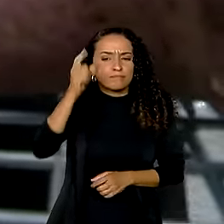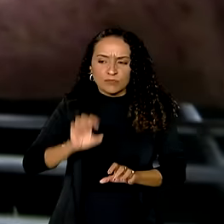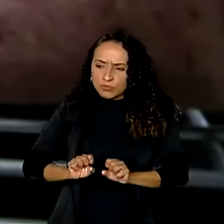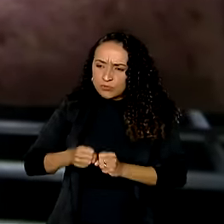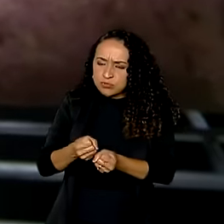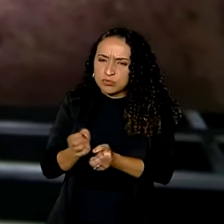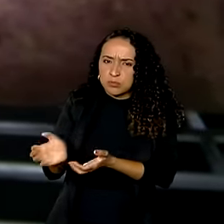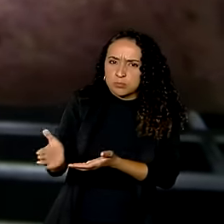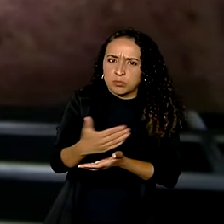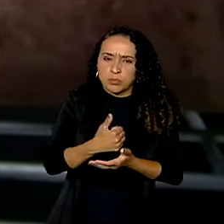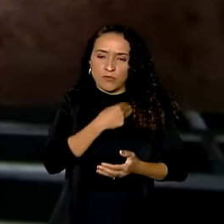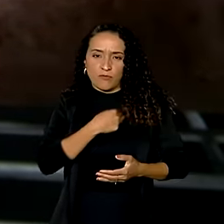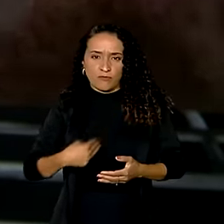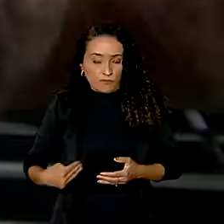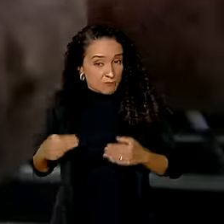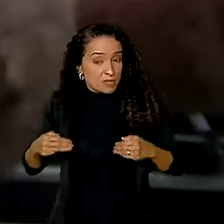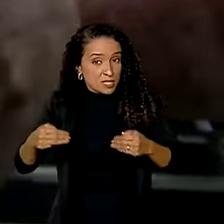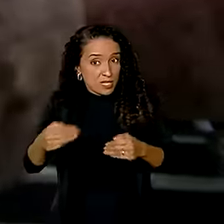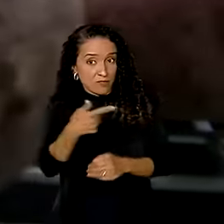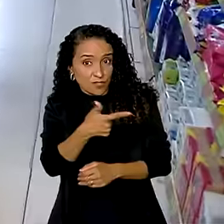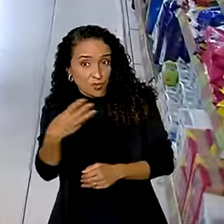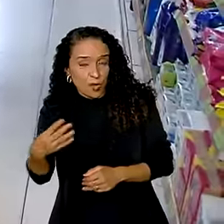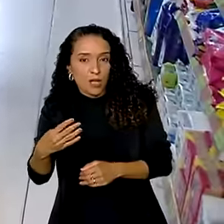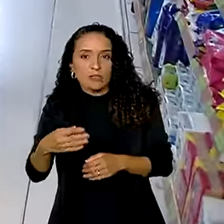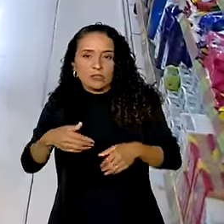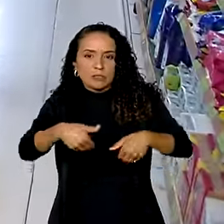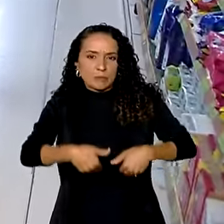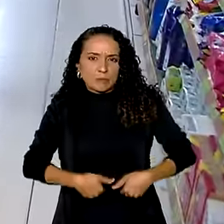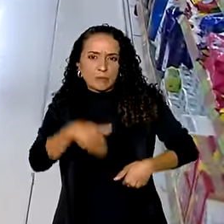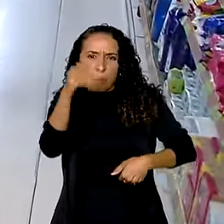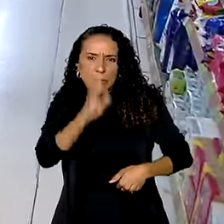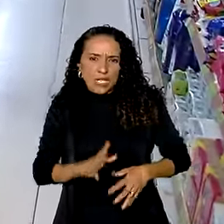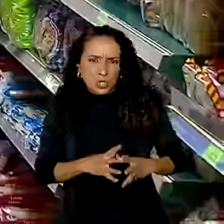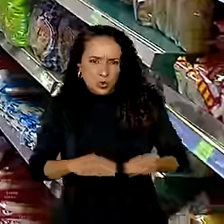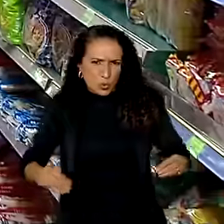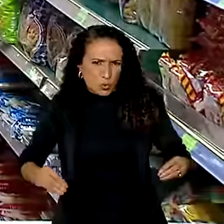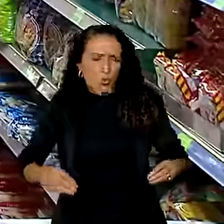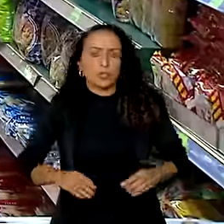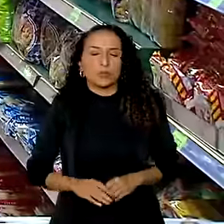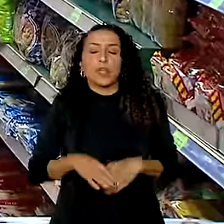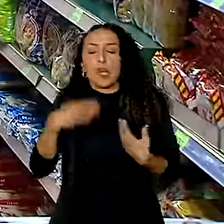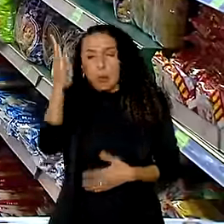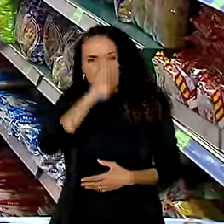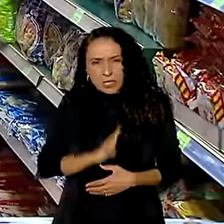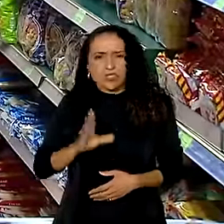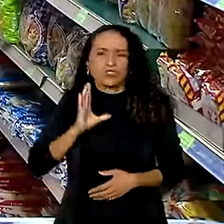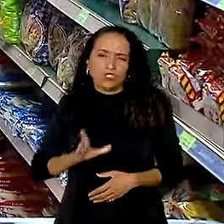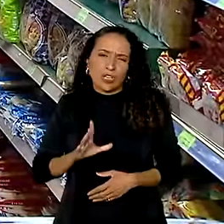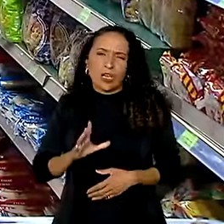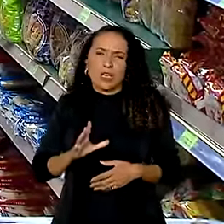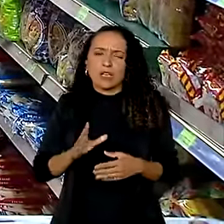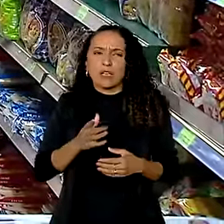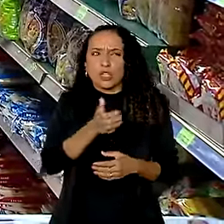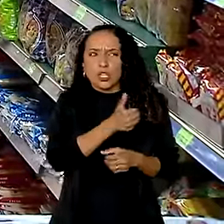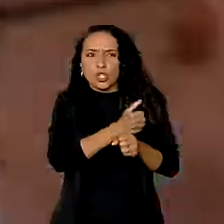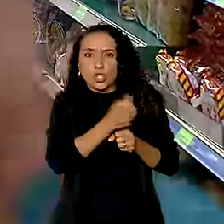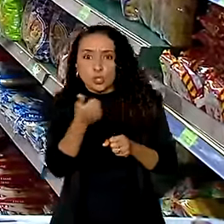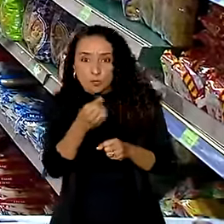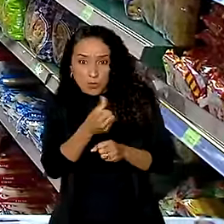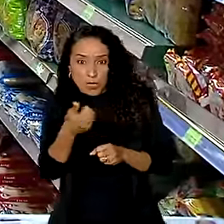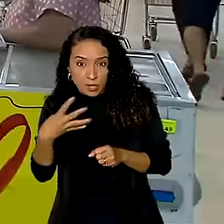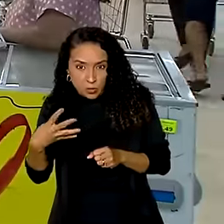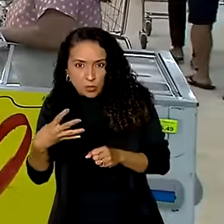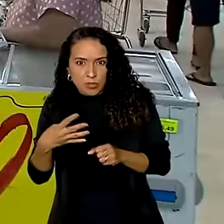de 24 ministérios para tirar o Brasil dessa triste realidade. O Brasil já tinha saído em 2014 do